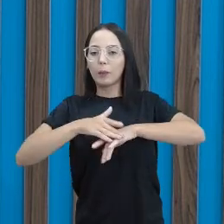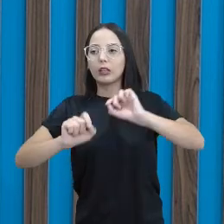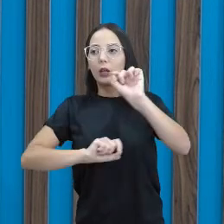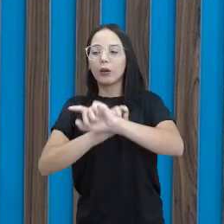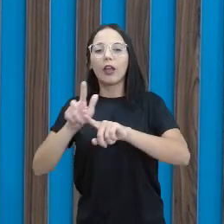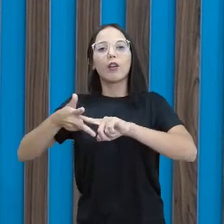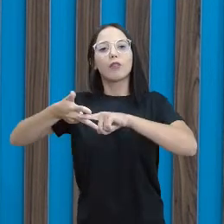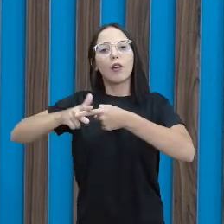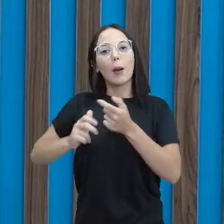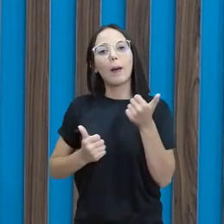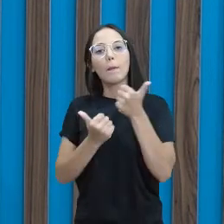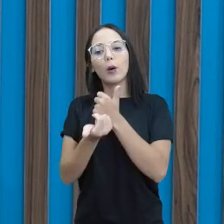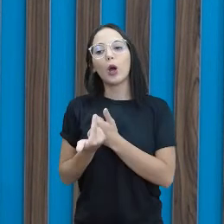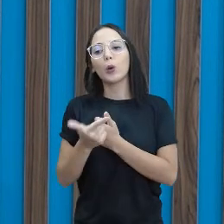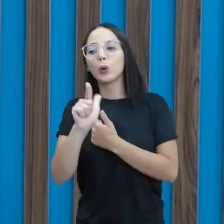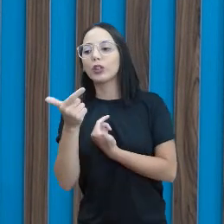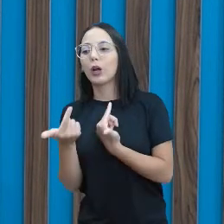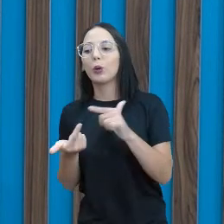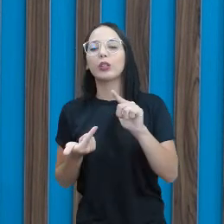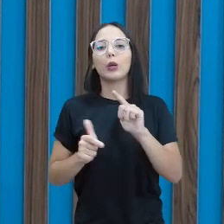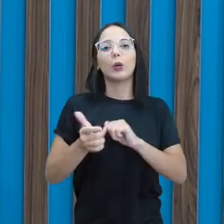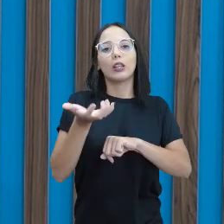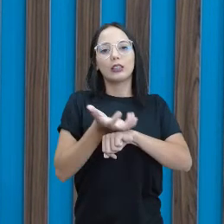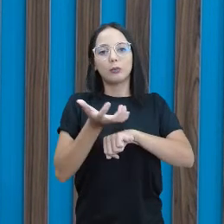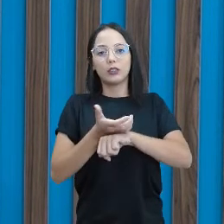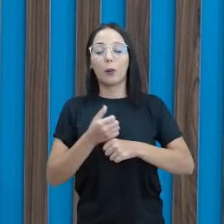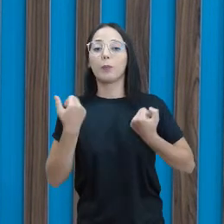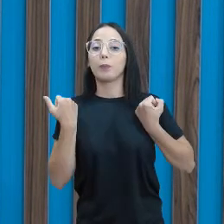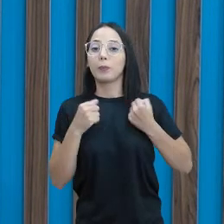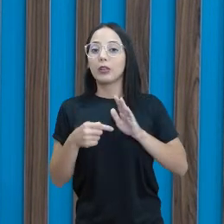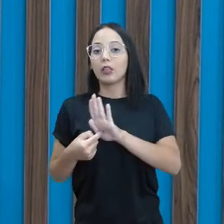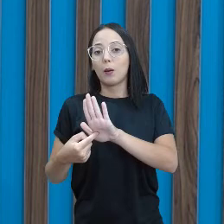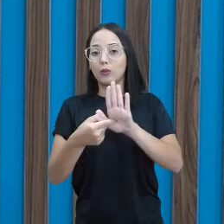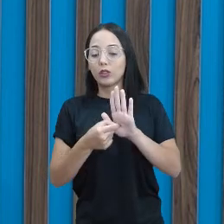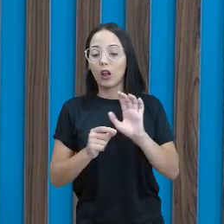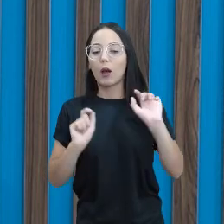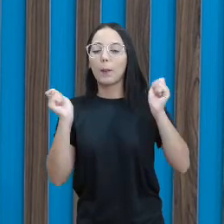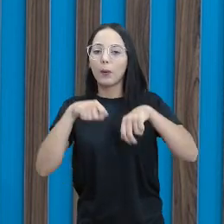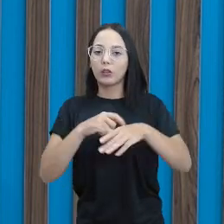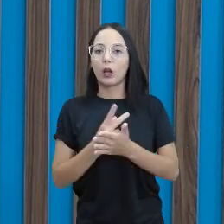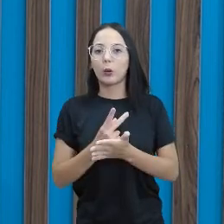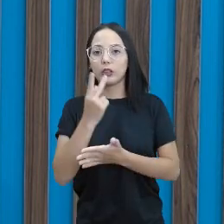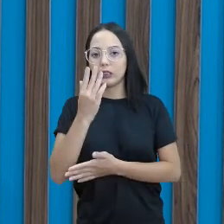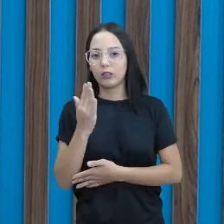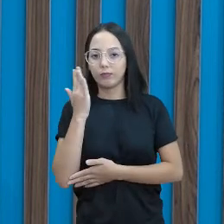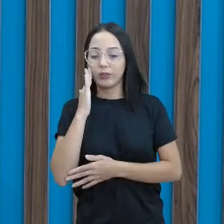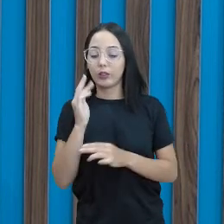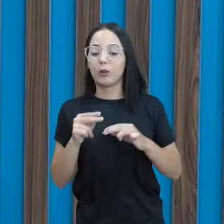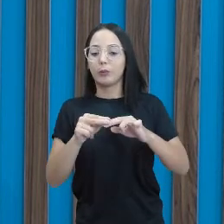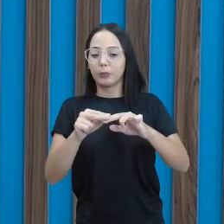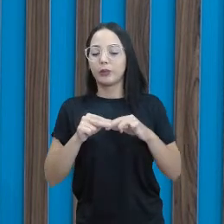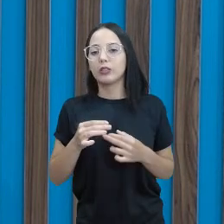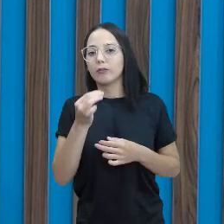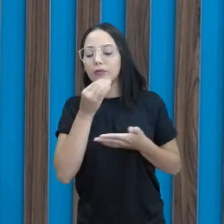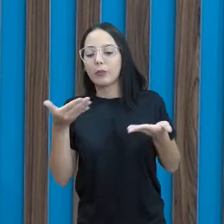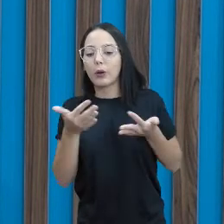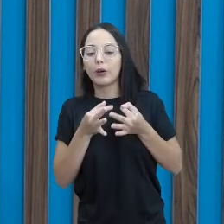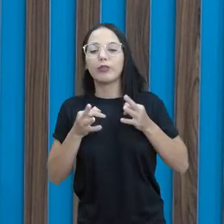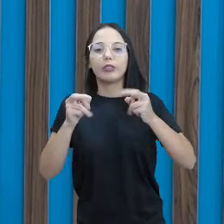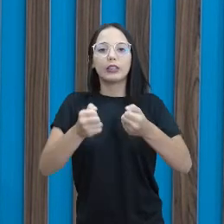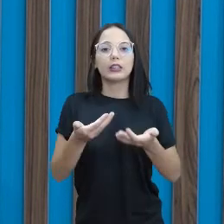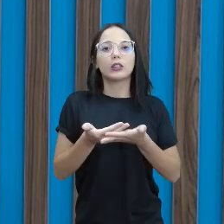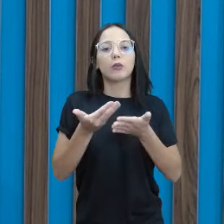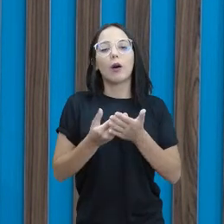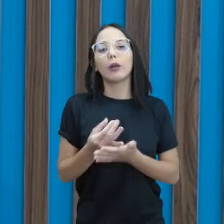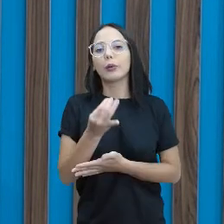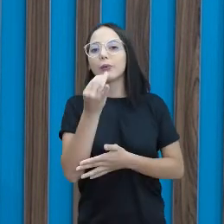que apoia outras disciplinas, então a gente tem que mostrar situações em que isso pode acontecer, tá certo? É para isso que a gente está finalizando essa aula com